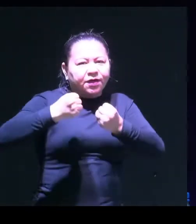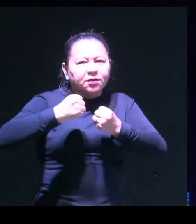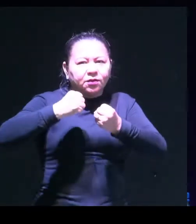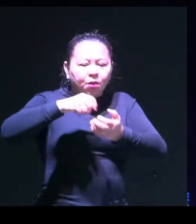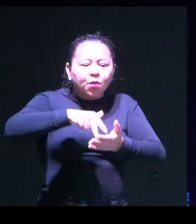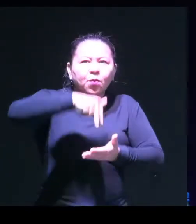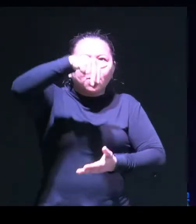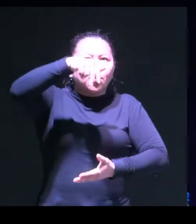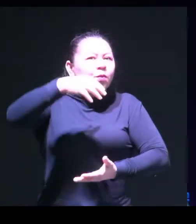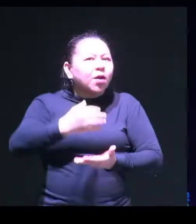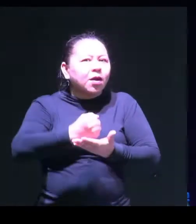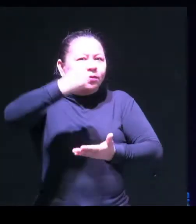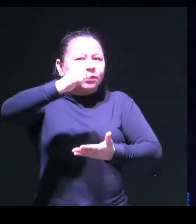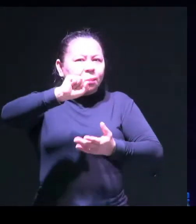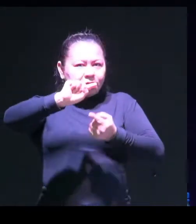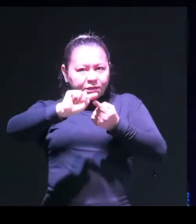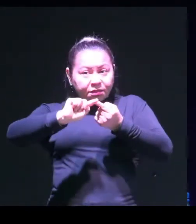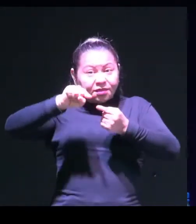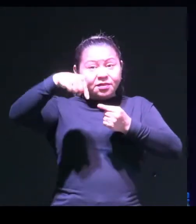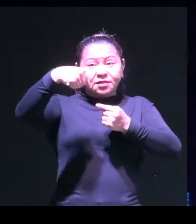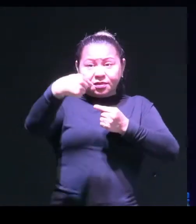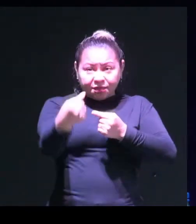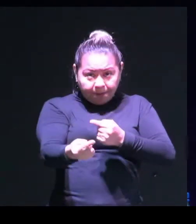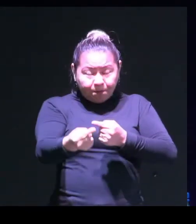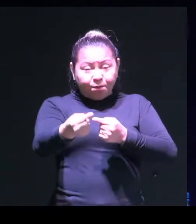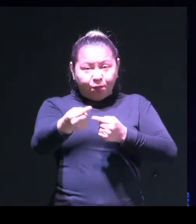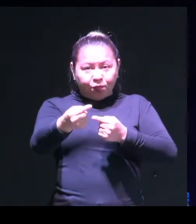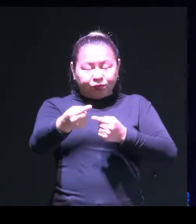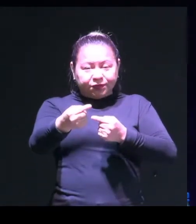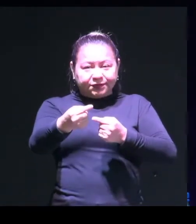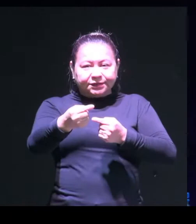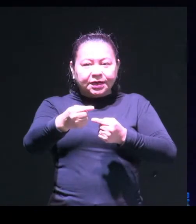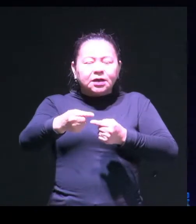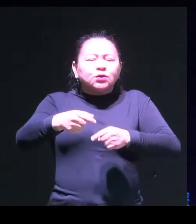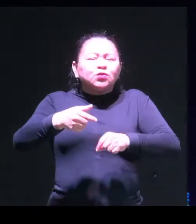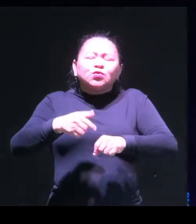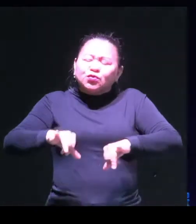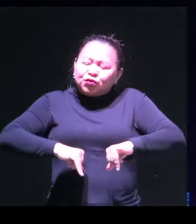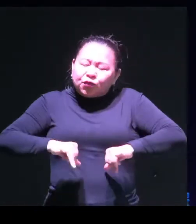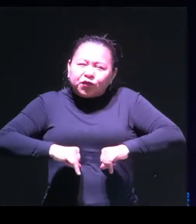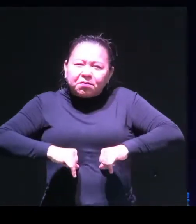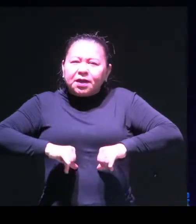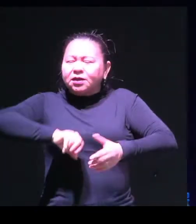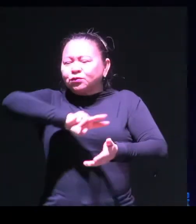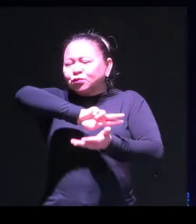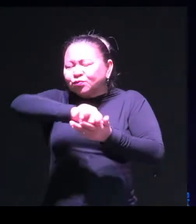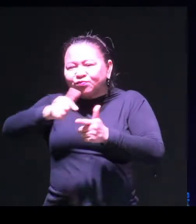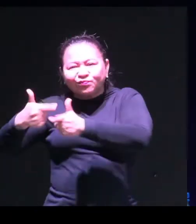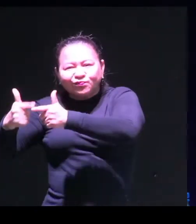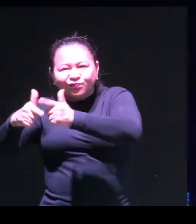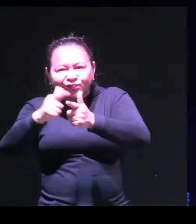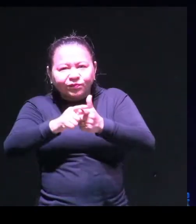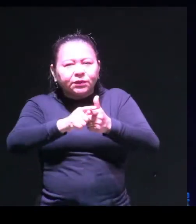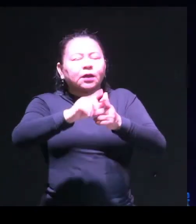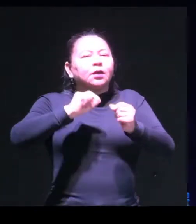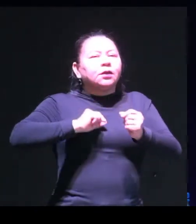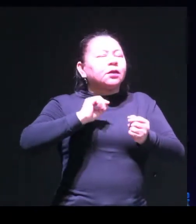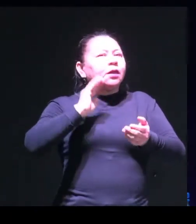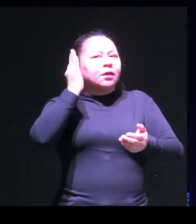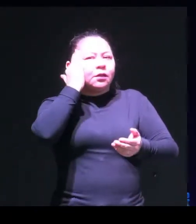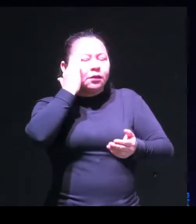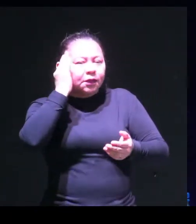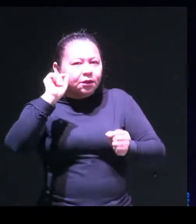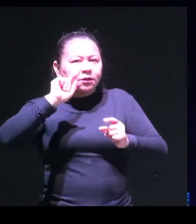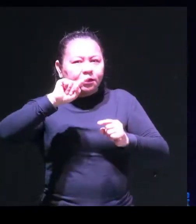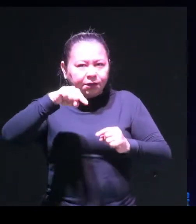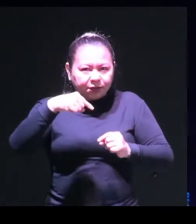como sendo pós-tribulacional, portanto, depois da tribulação, a igreja passa pela tribulação, e a interpretação literal de